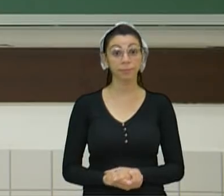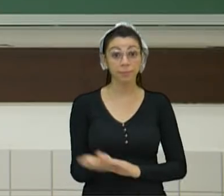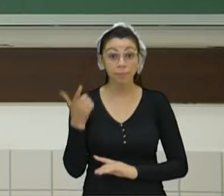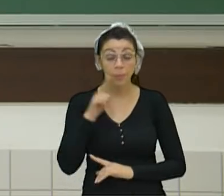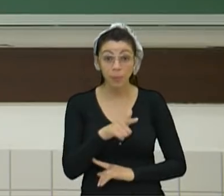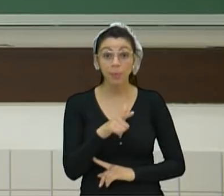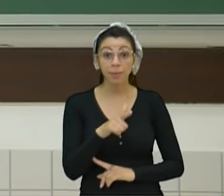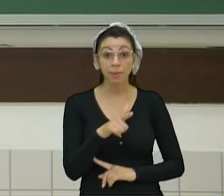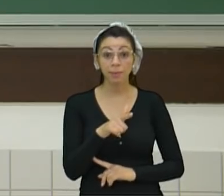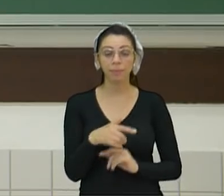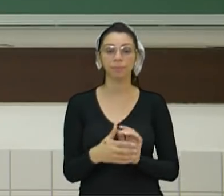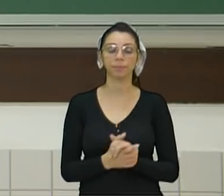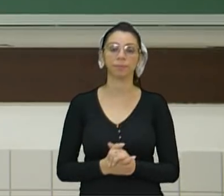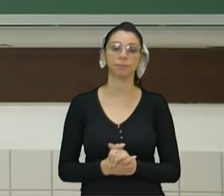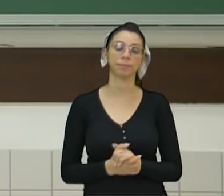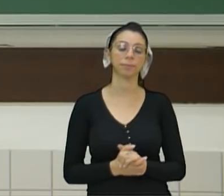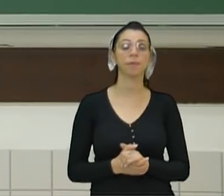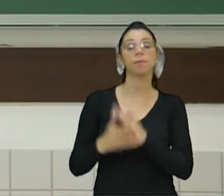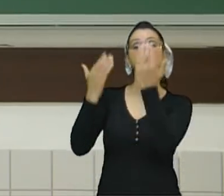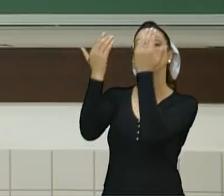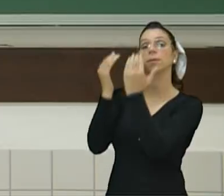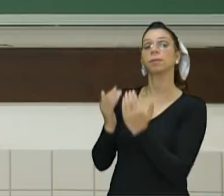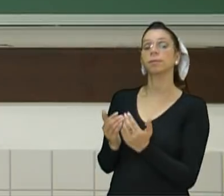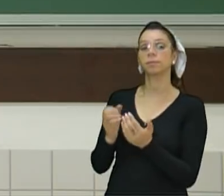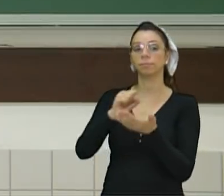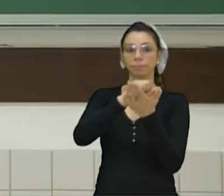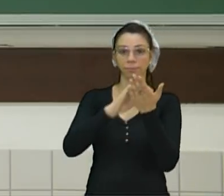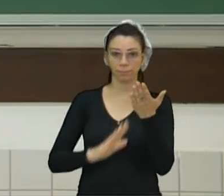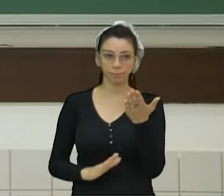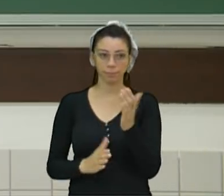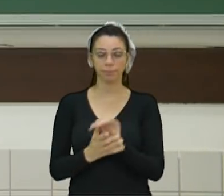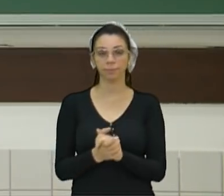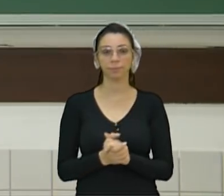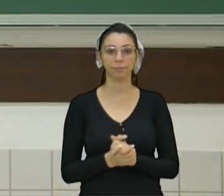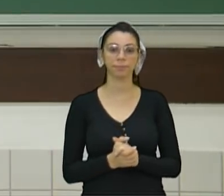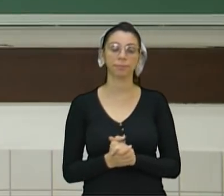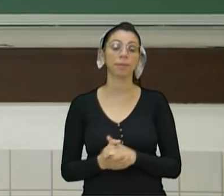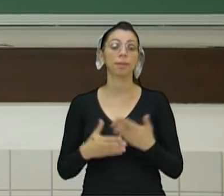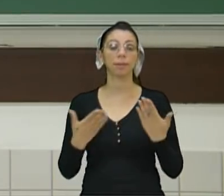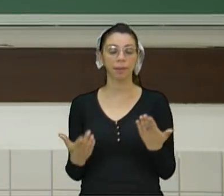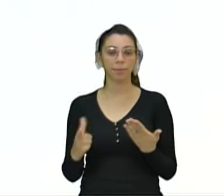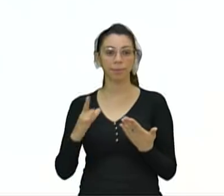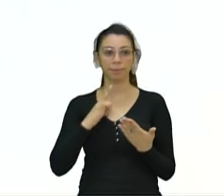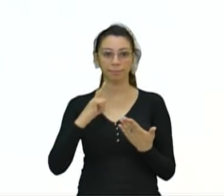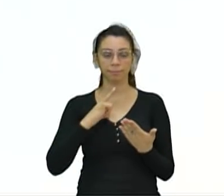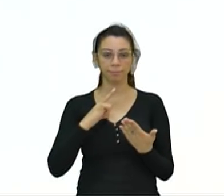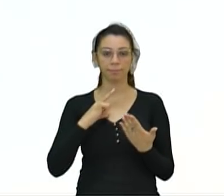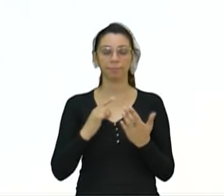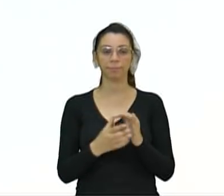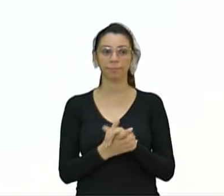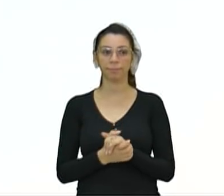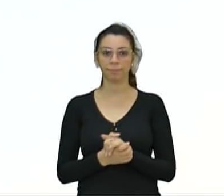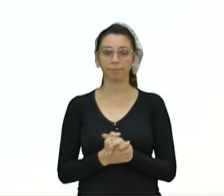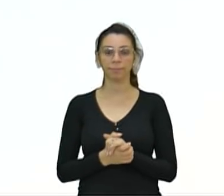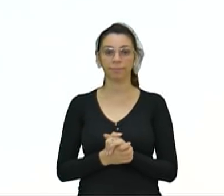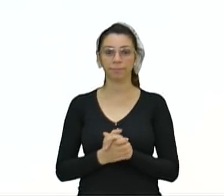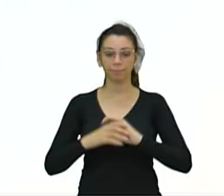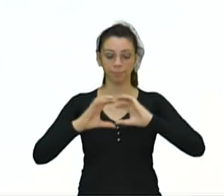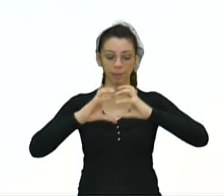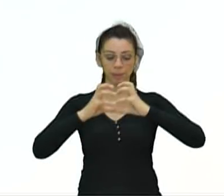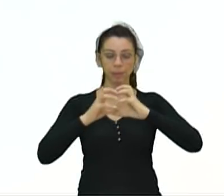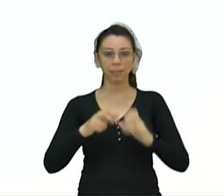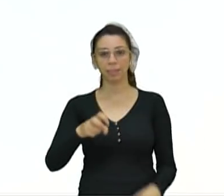Conseguiram, pessoal? Vamos analisar esse exercício? Então, eu tenho lá as minhas